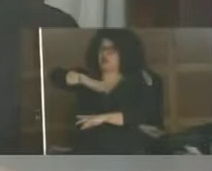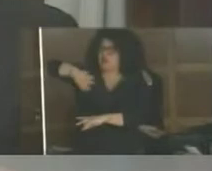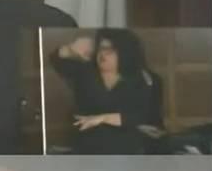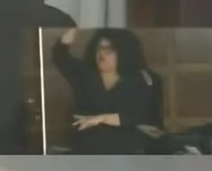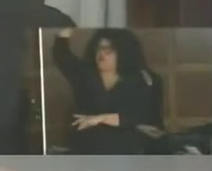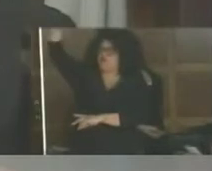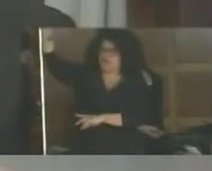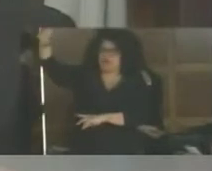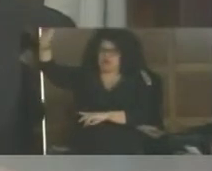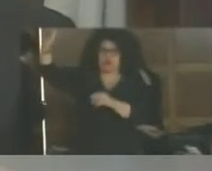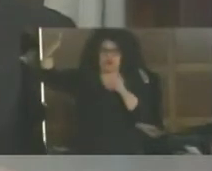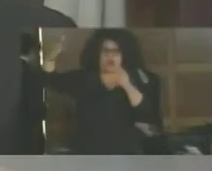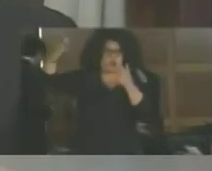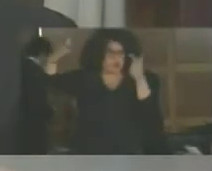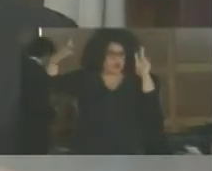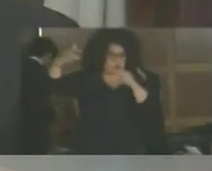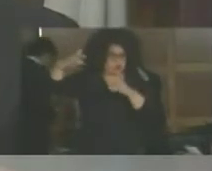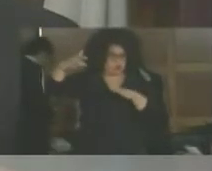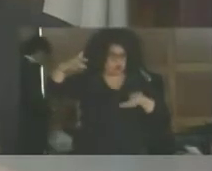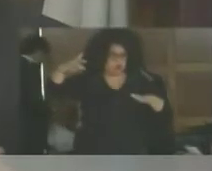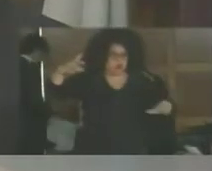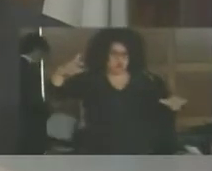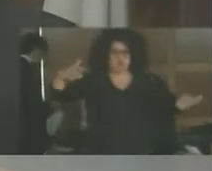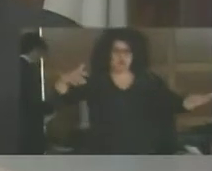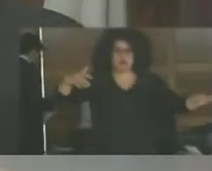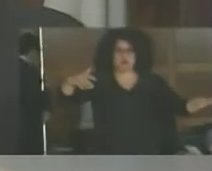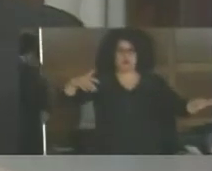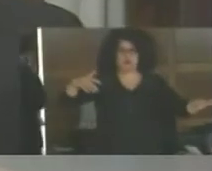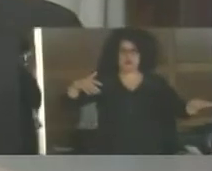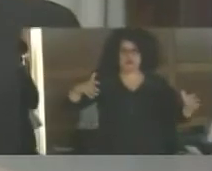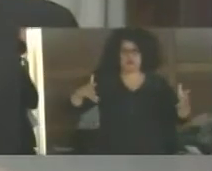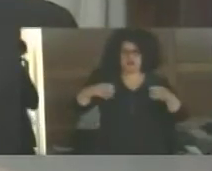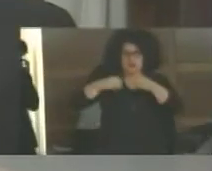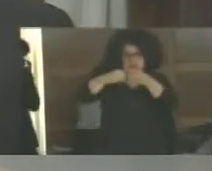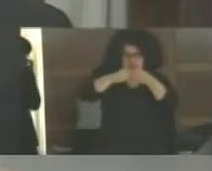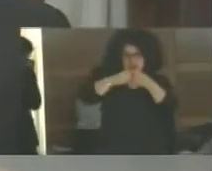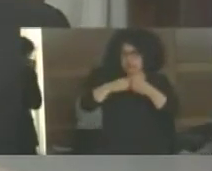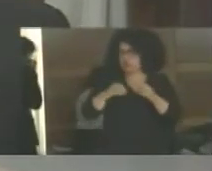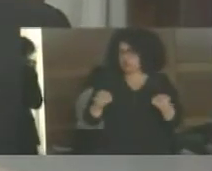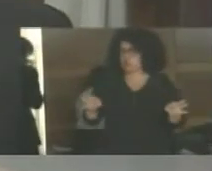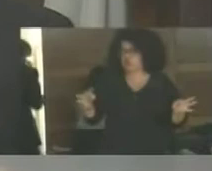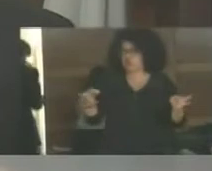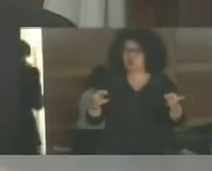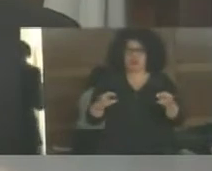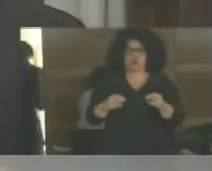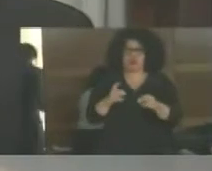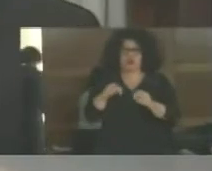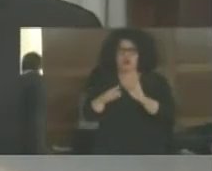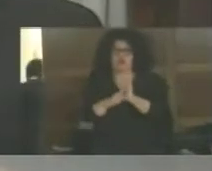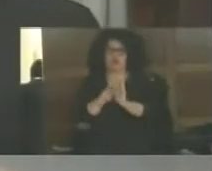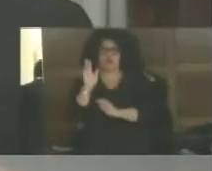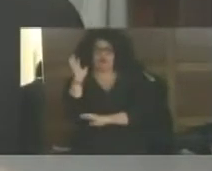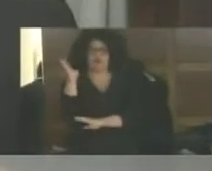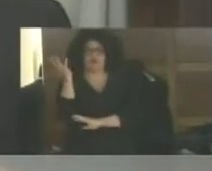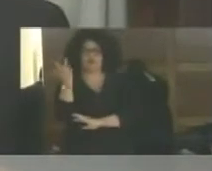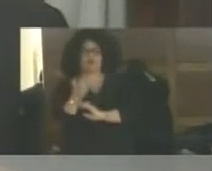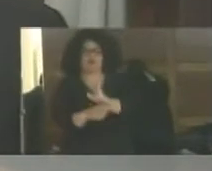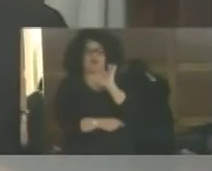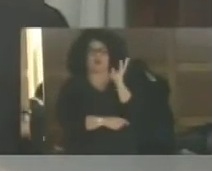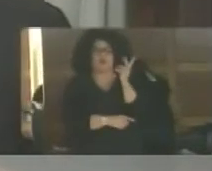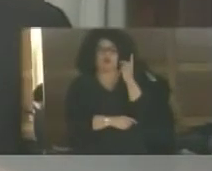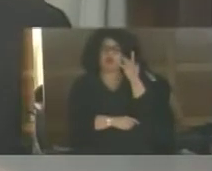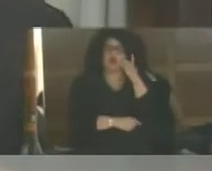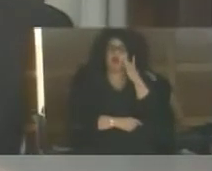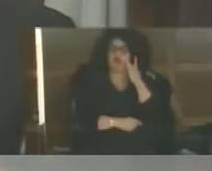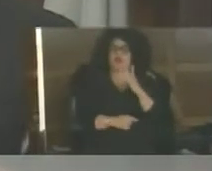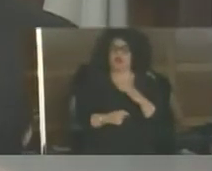você for ver, você não tem um quilômetro de diferença da montanha para o mar. Então, todas as áreas aqui são quase todas ambientais. Eu acho que a prefeitura, com